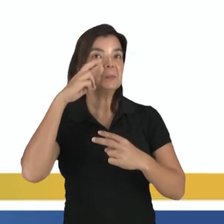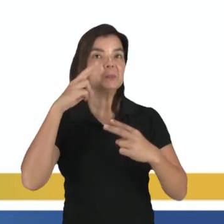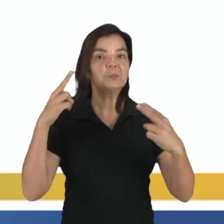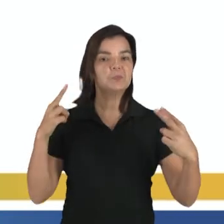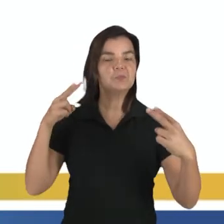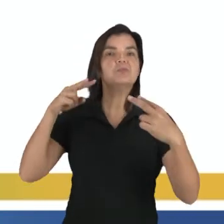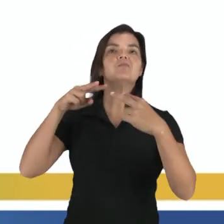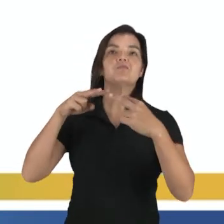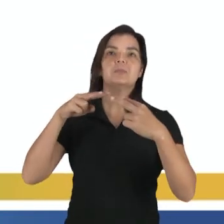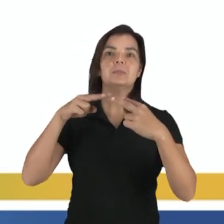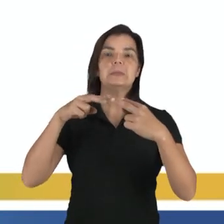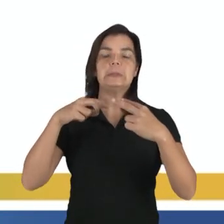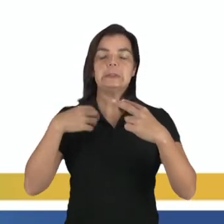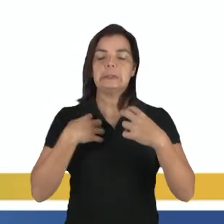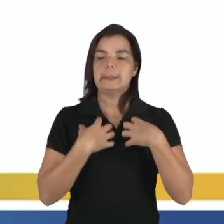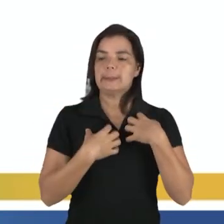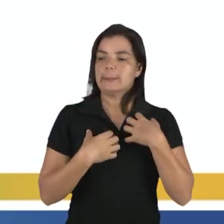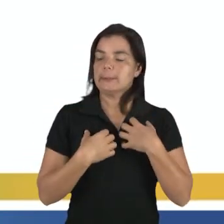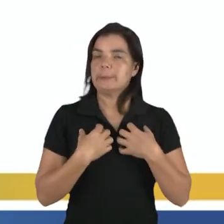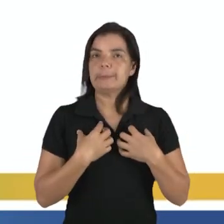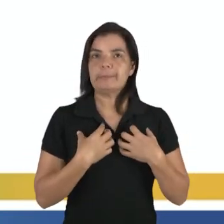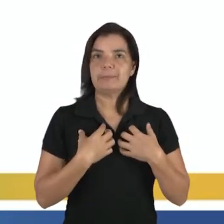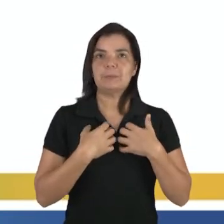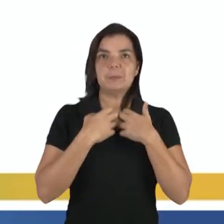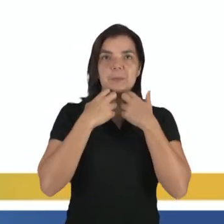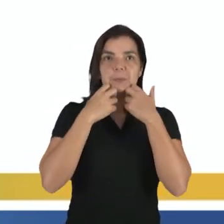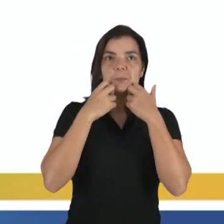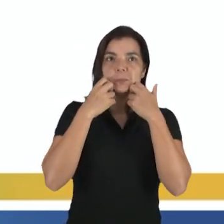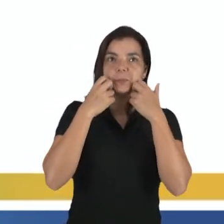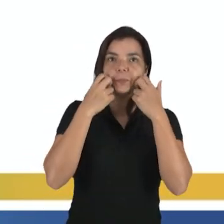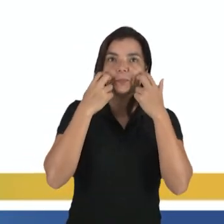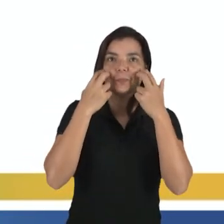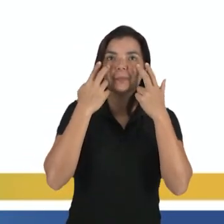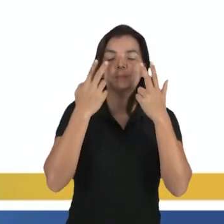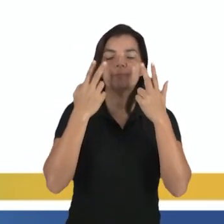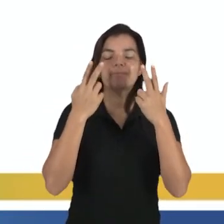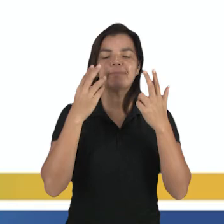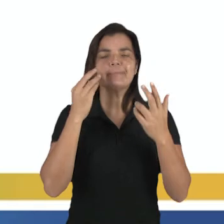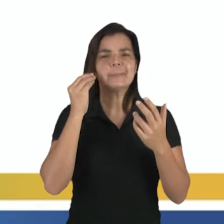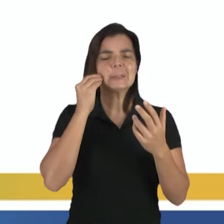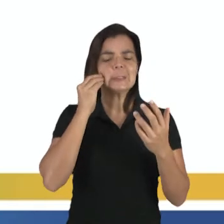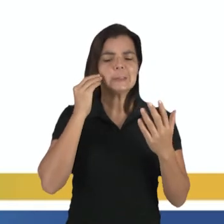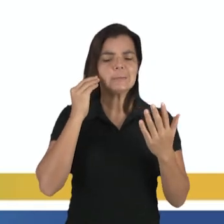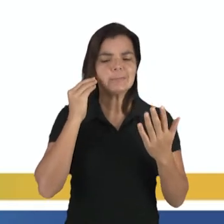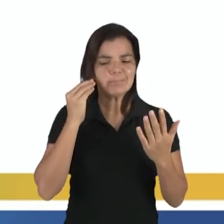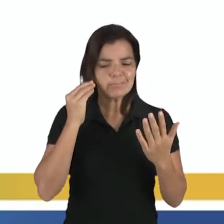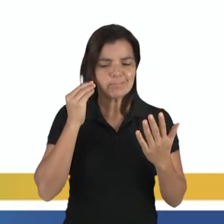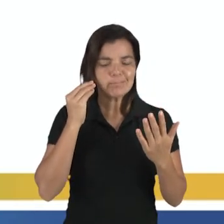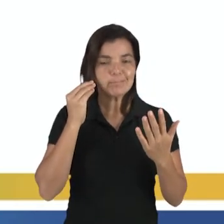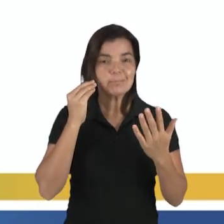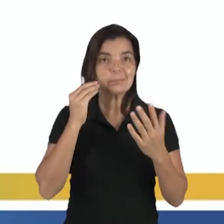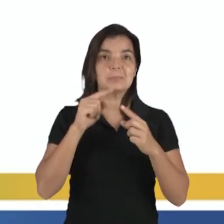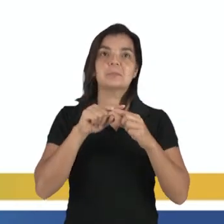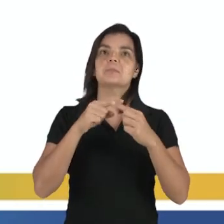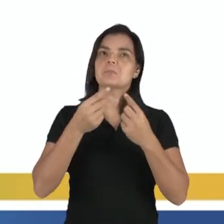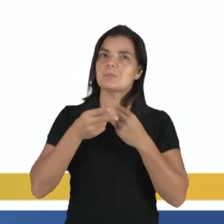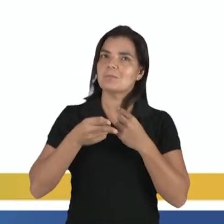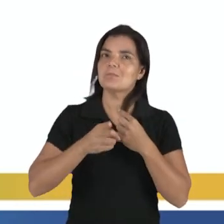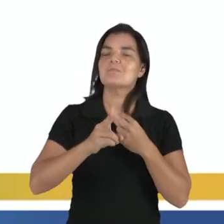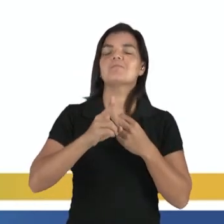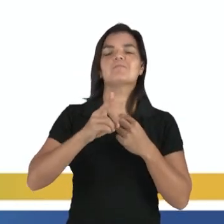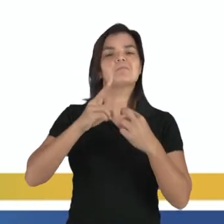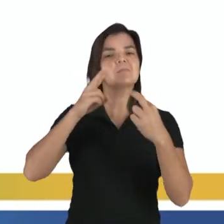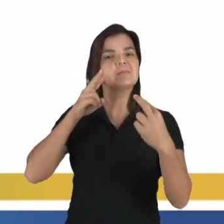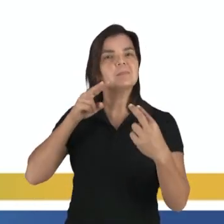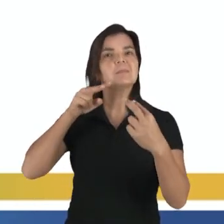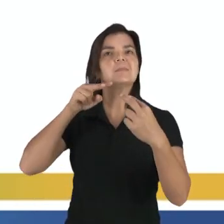Nossos olhos se encontram. Ele se perturba, constrangido. Vacila, ameaça baixar a cabeça,